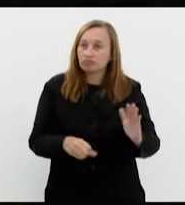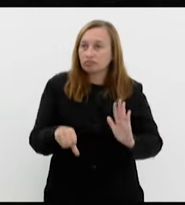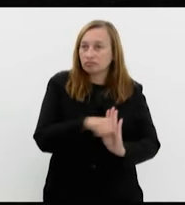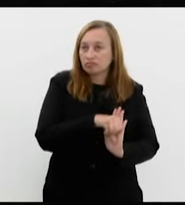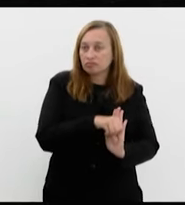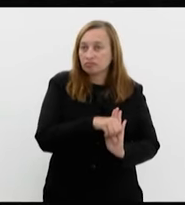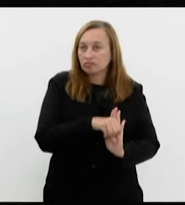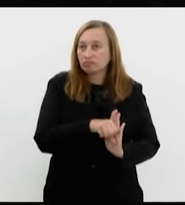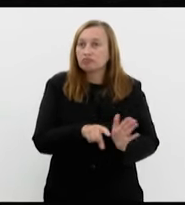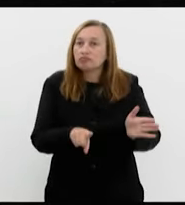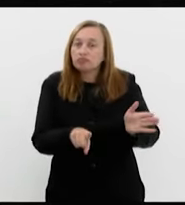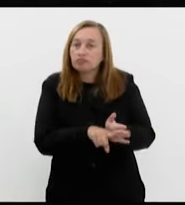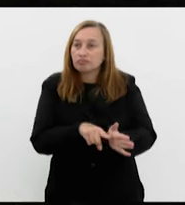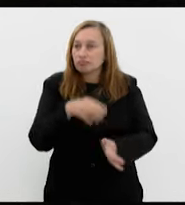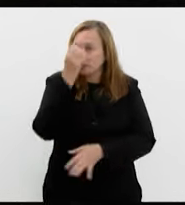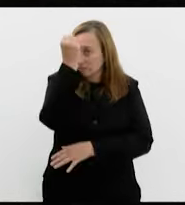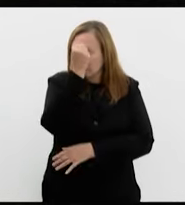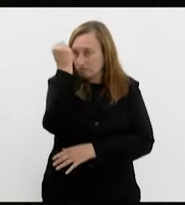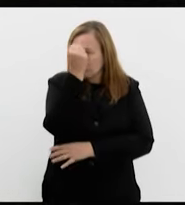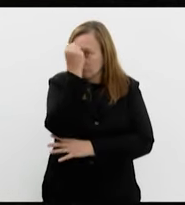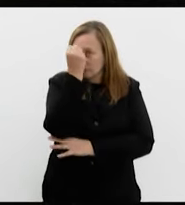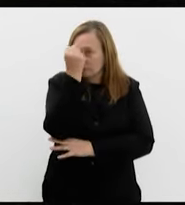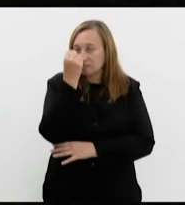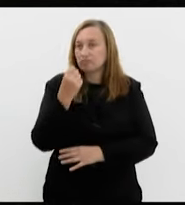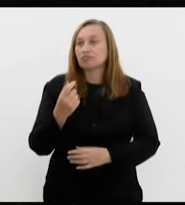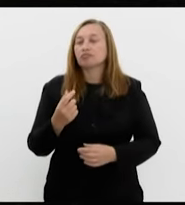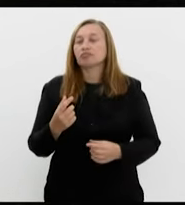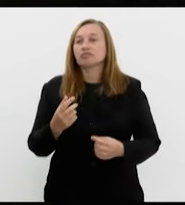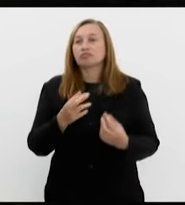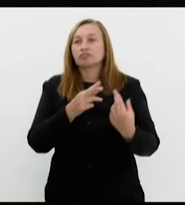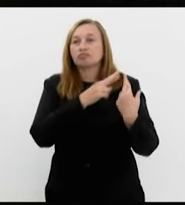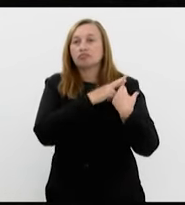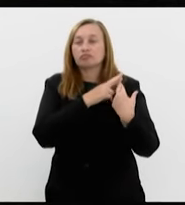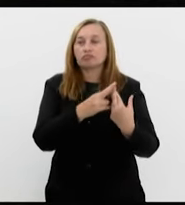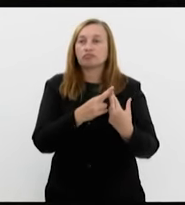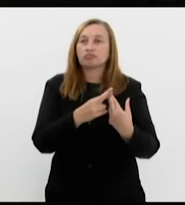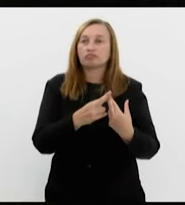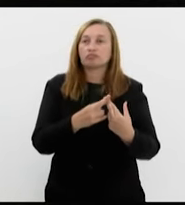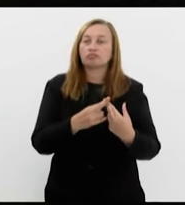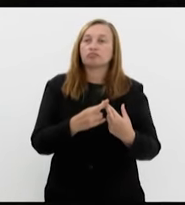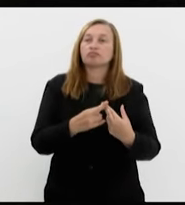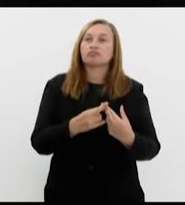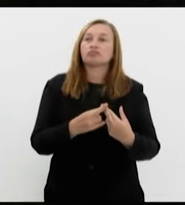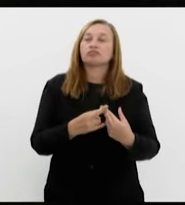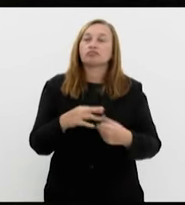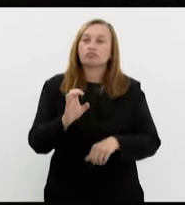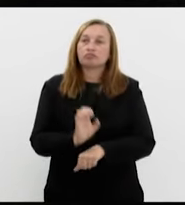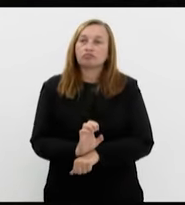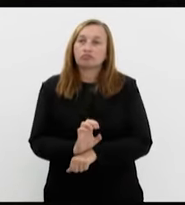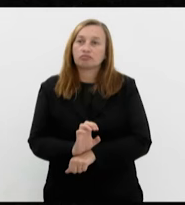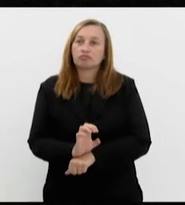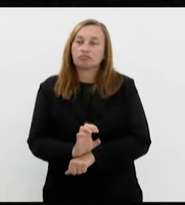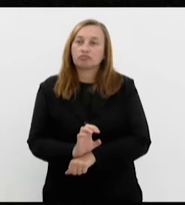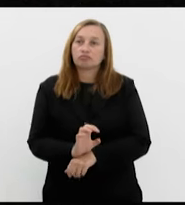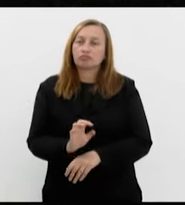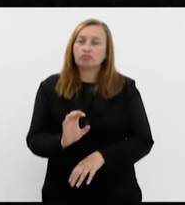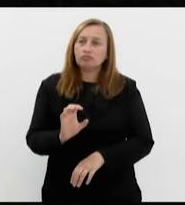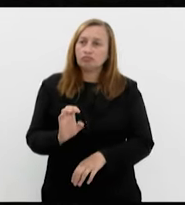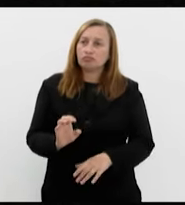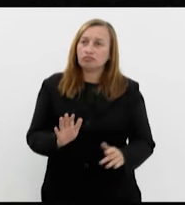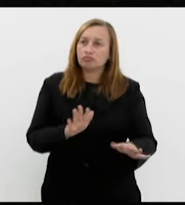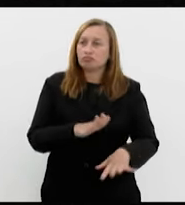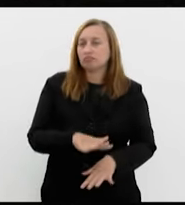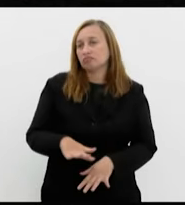graves. Então, o Estado deve se responsabilizar pelas crianças e adolescentes no Estado do Rio de Janeiro. Então,